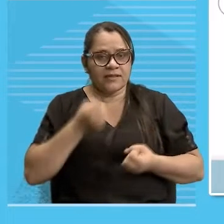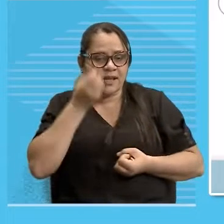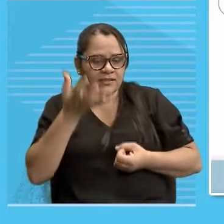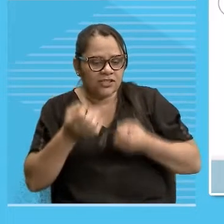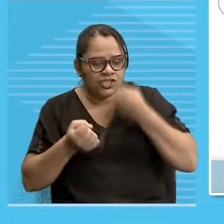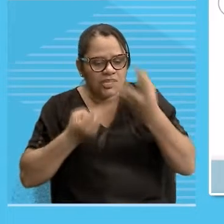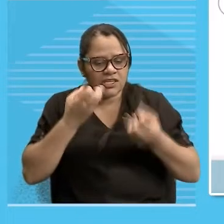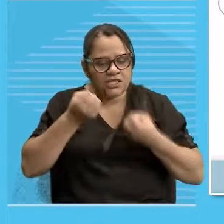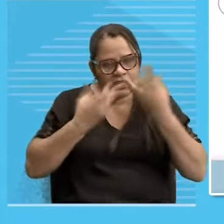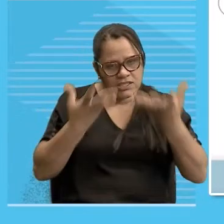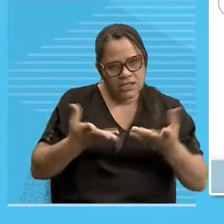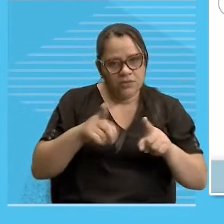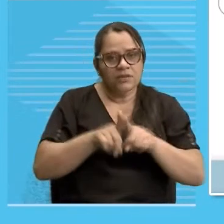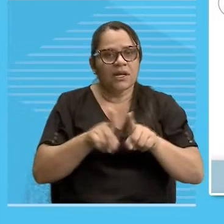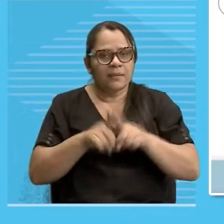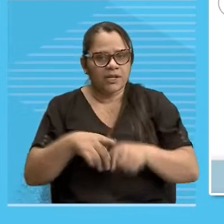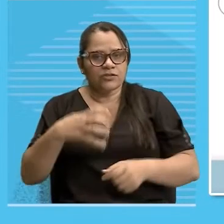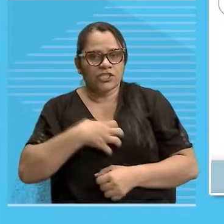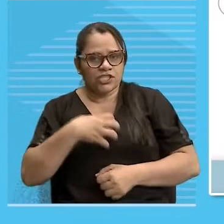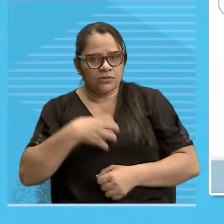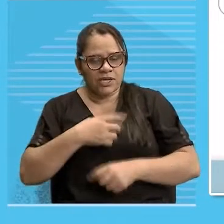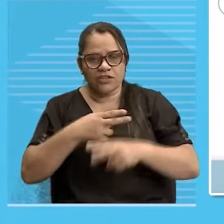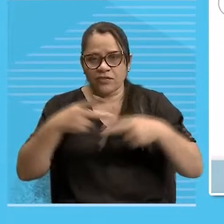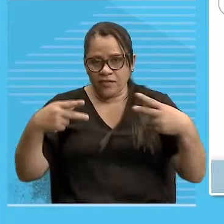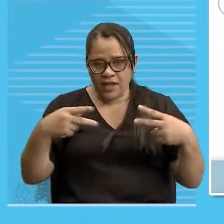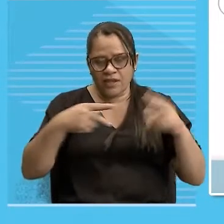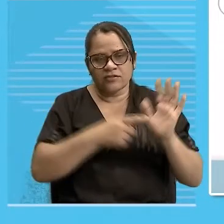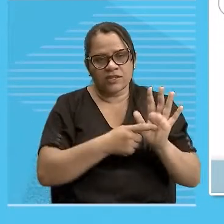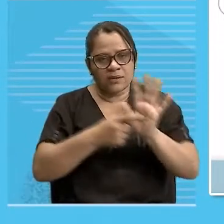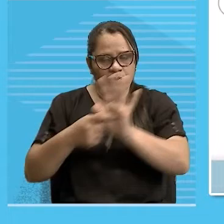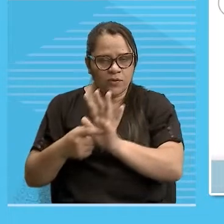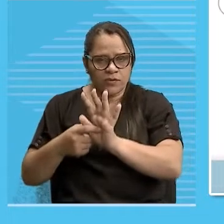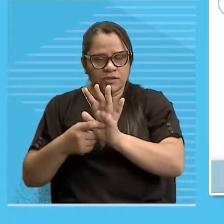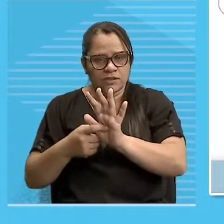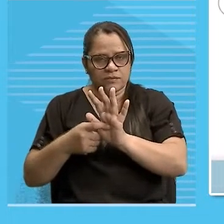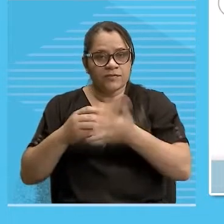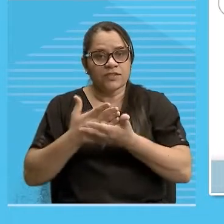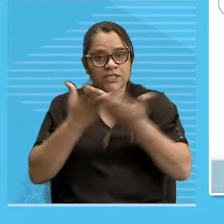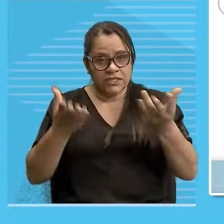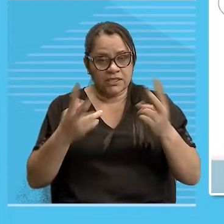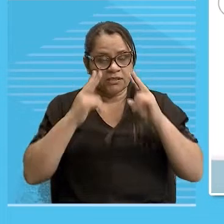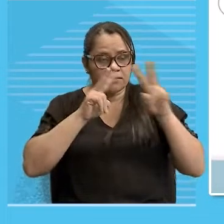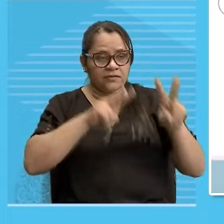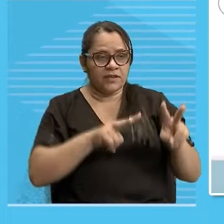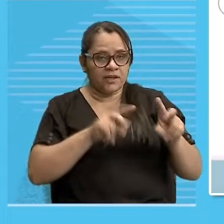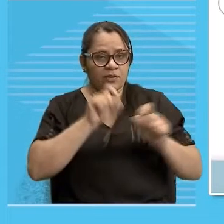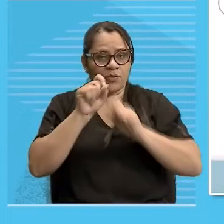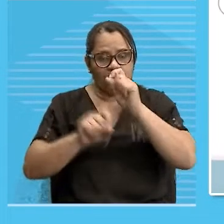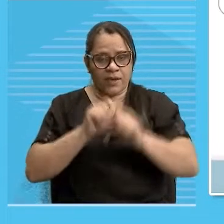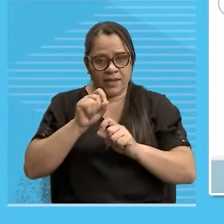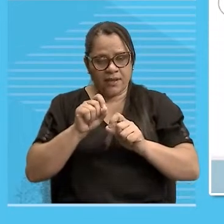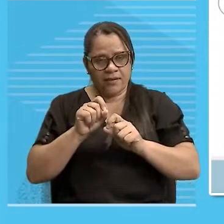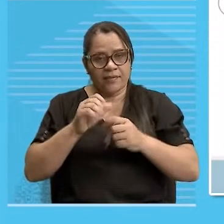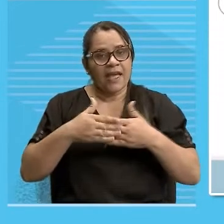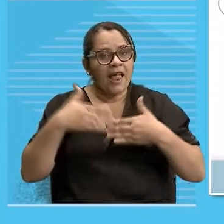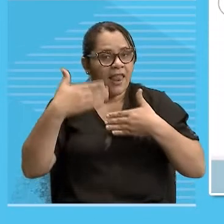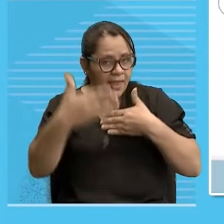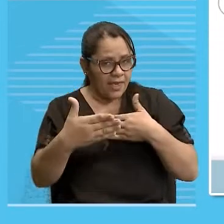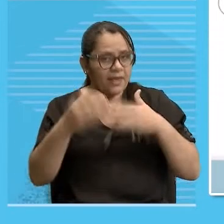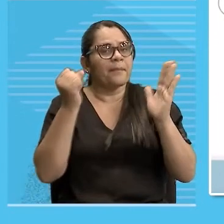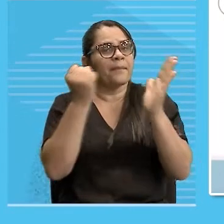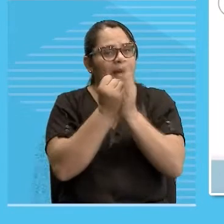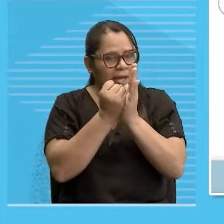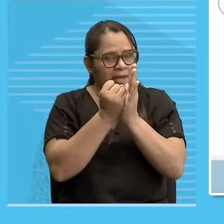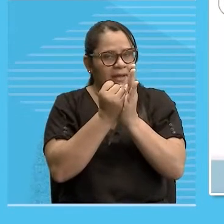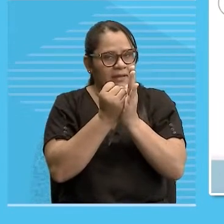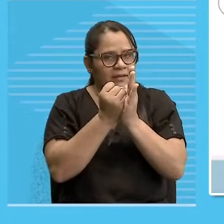dos sentimentos variados que elas expressam, você vê, tá? Além delas, marcas